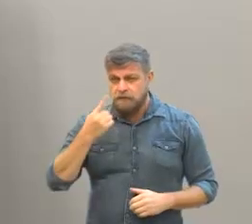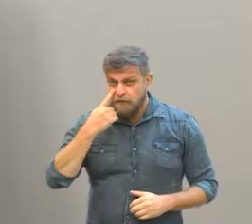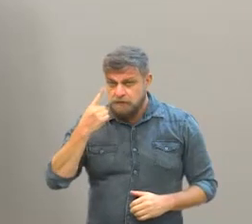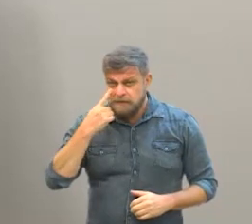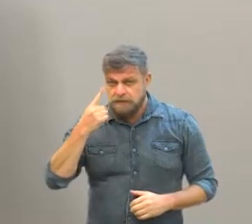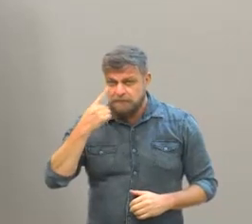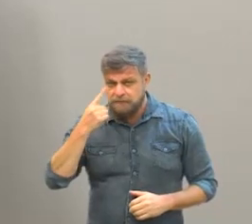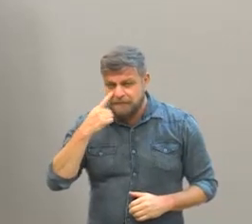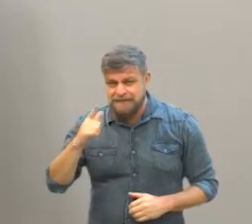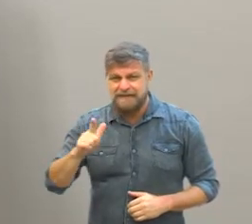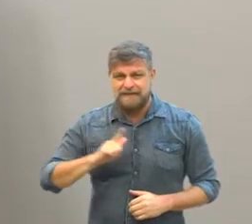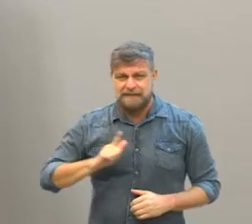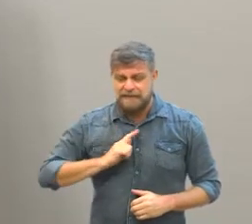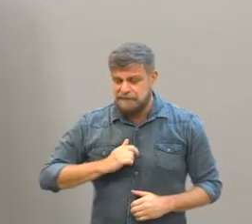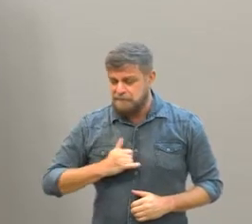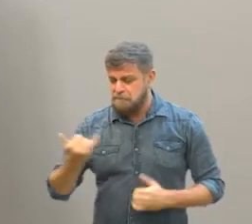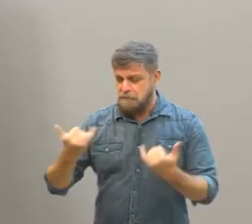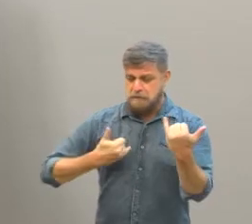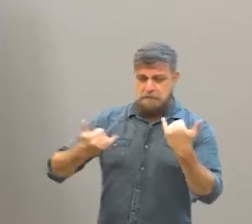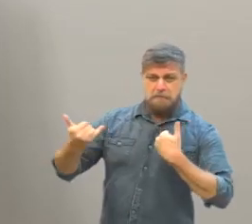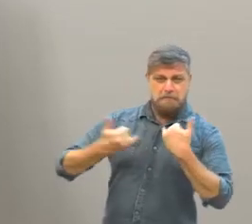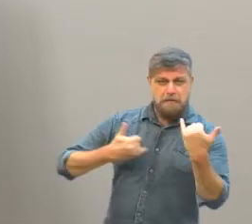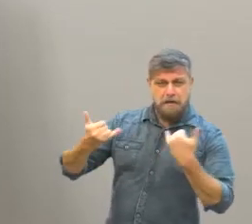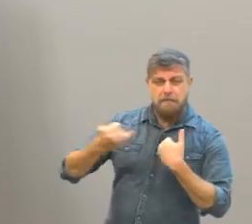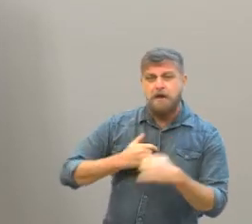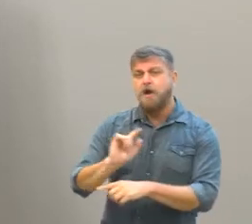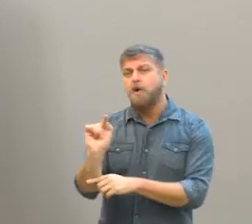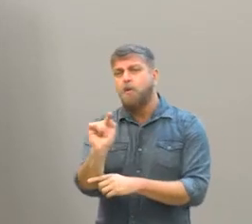estamos vendo e recebendo várias